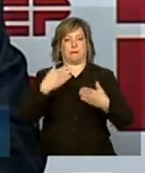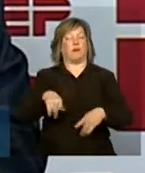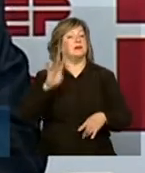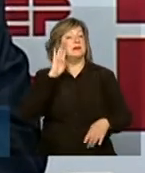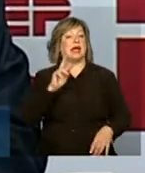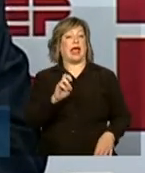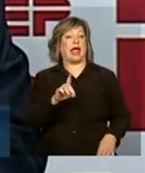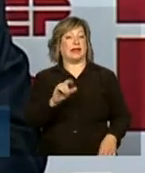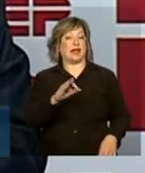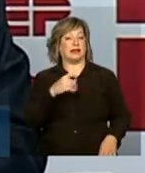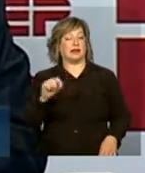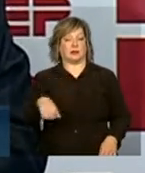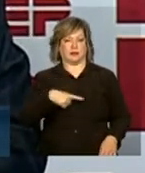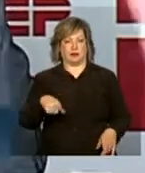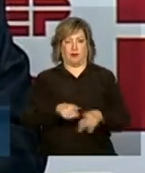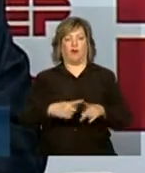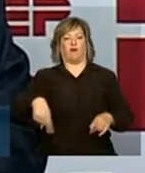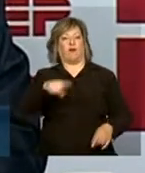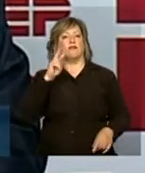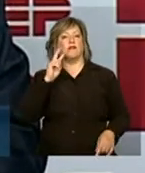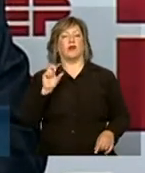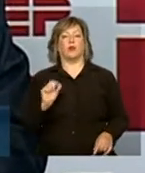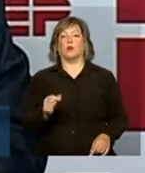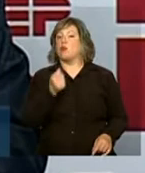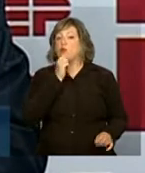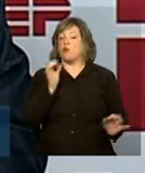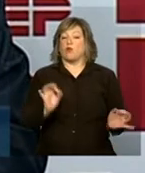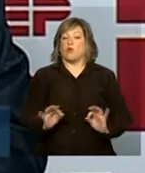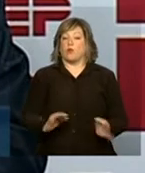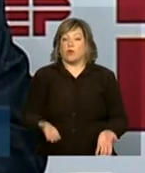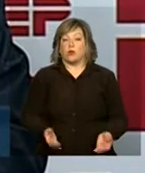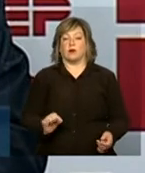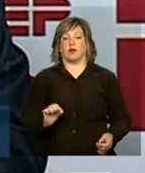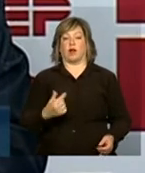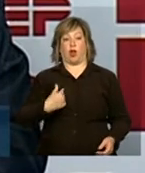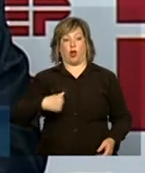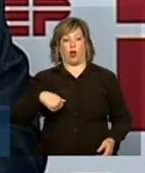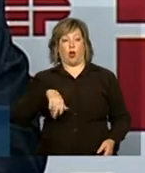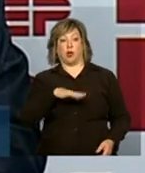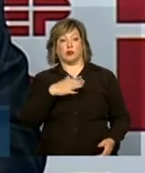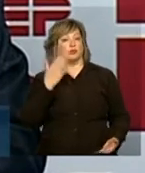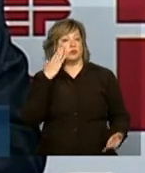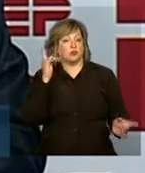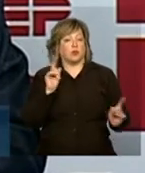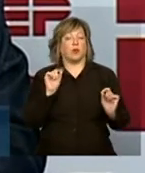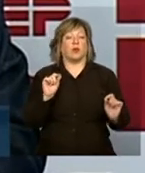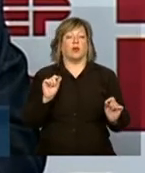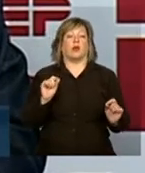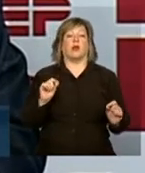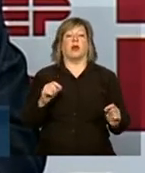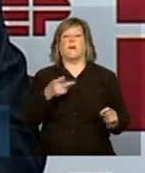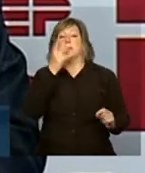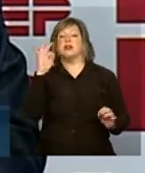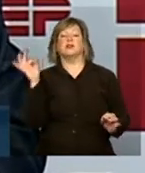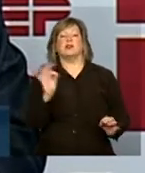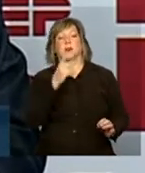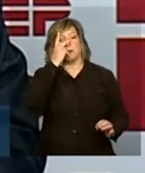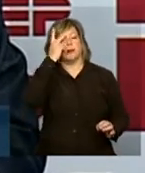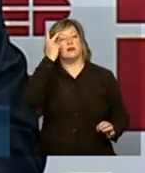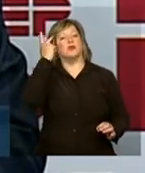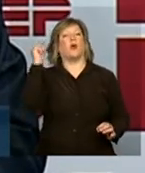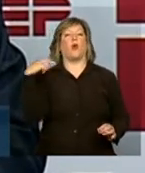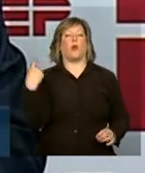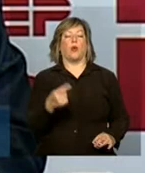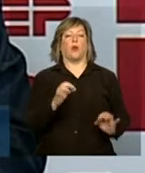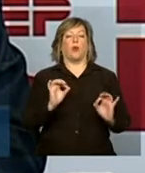redação. Vocês viram que não houve, pelo menos que a gente tenha conhecimento, ninguém que tenha previamente